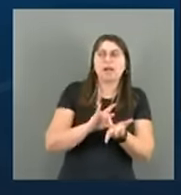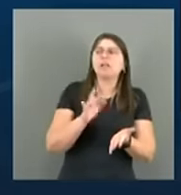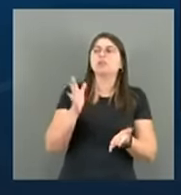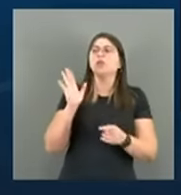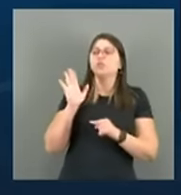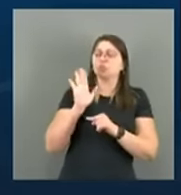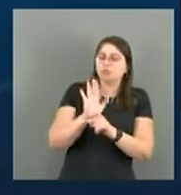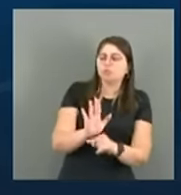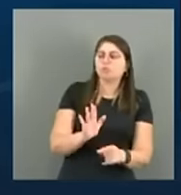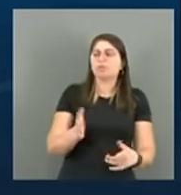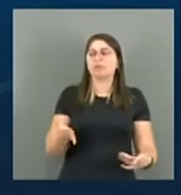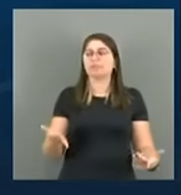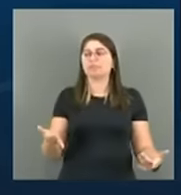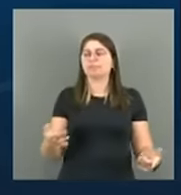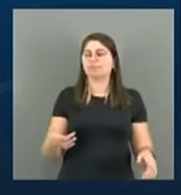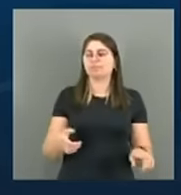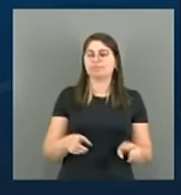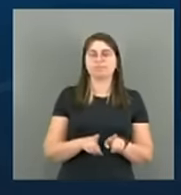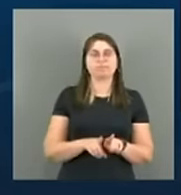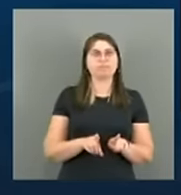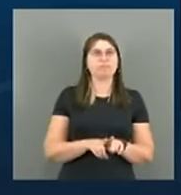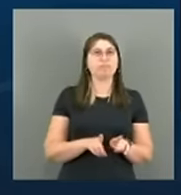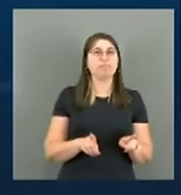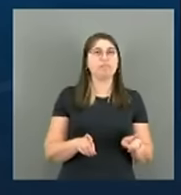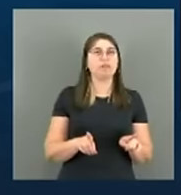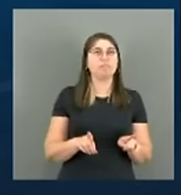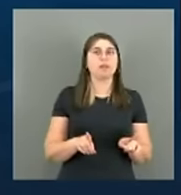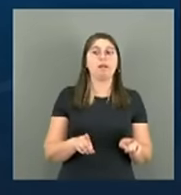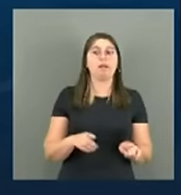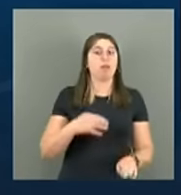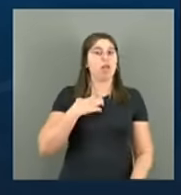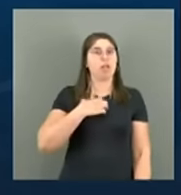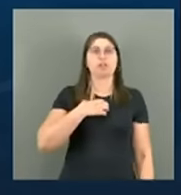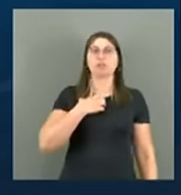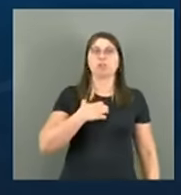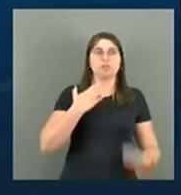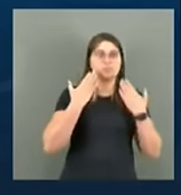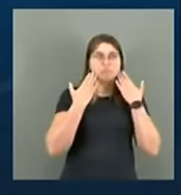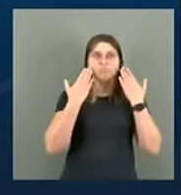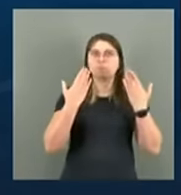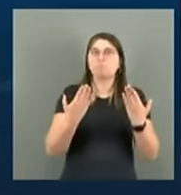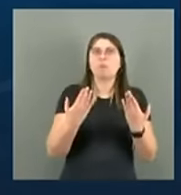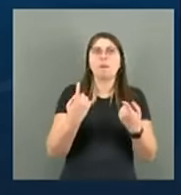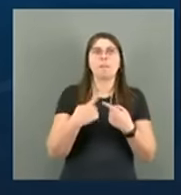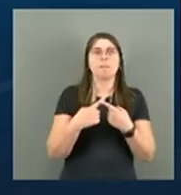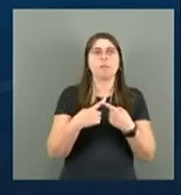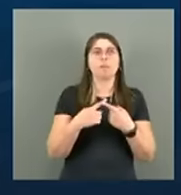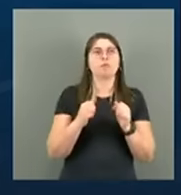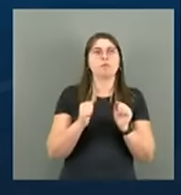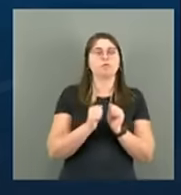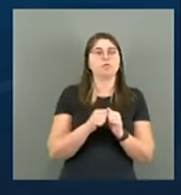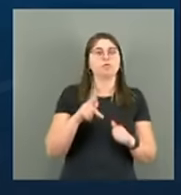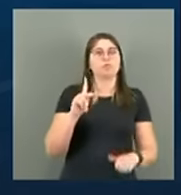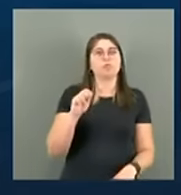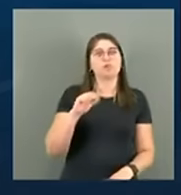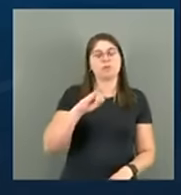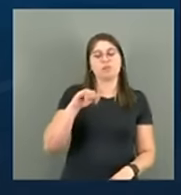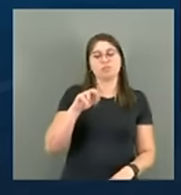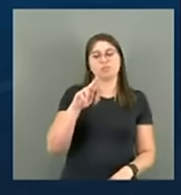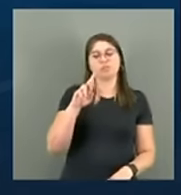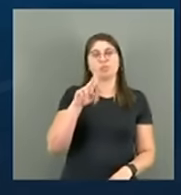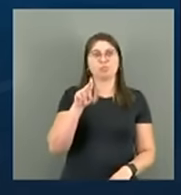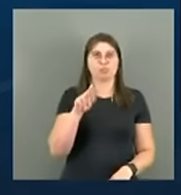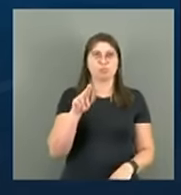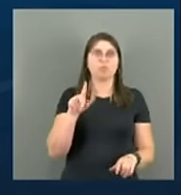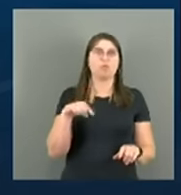alguma forma. Mas também passar uma indignação que eu e o Cajuru aí acabou tendo um desacerto, tá,